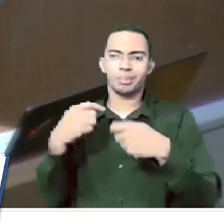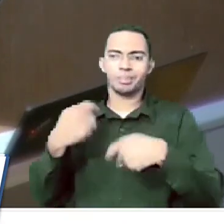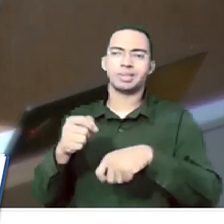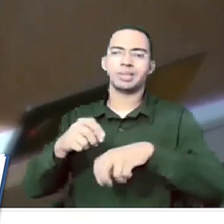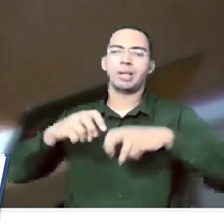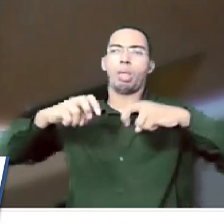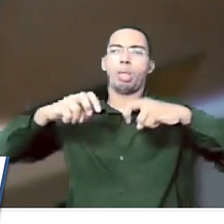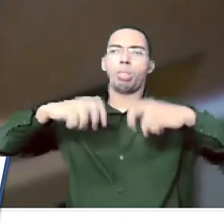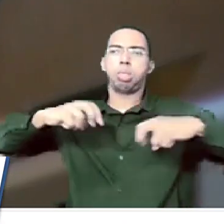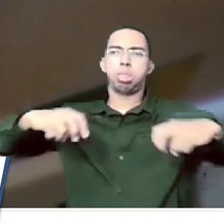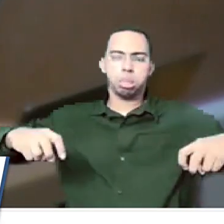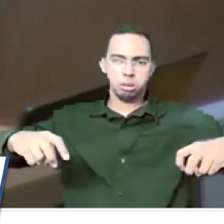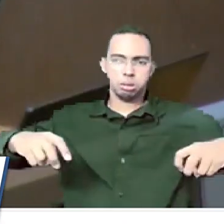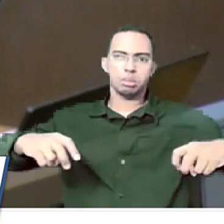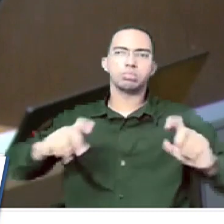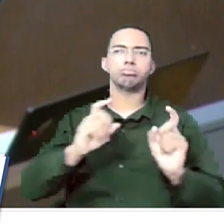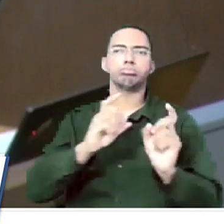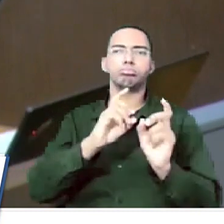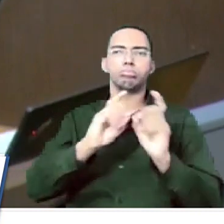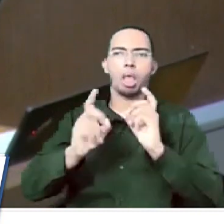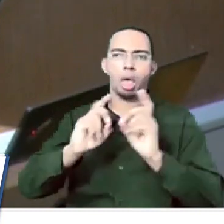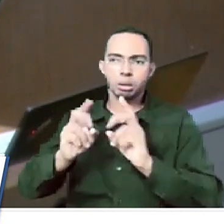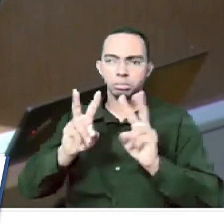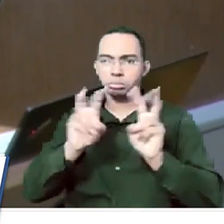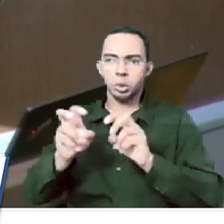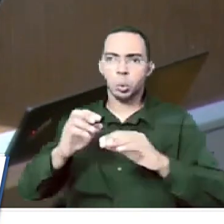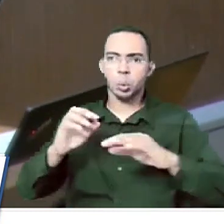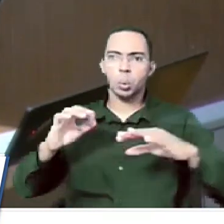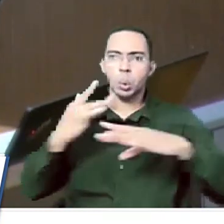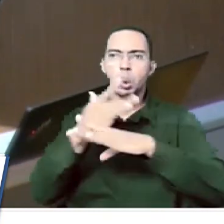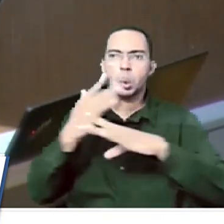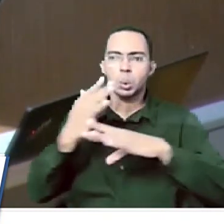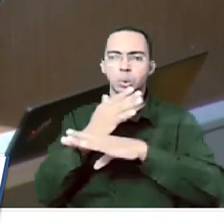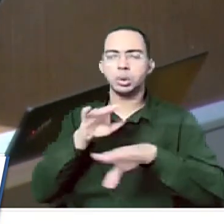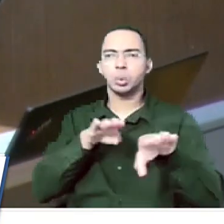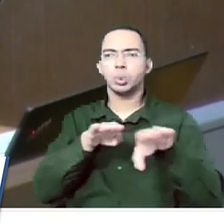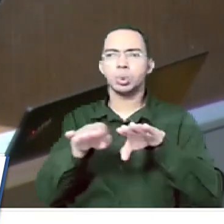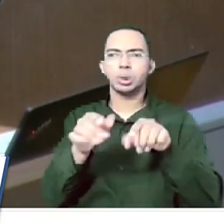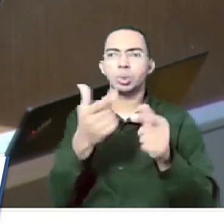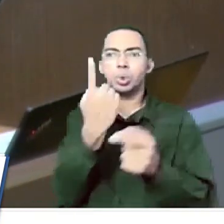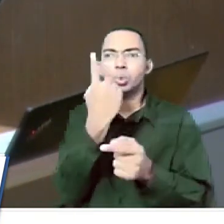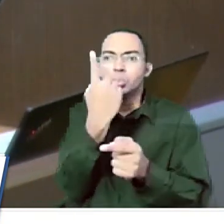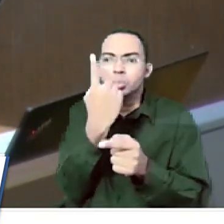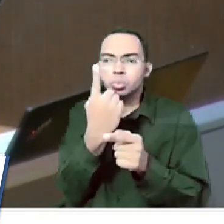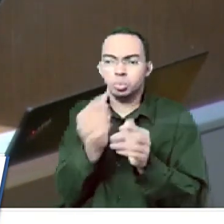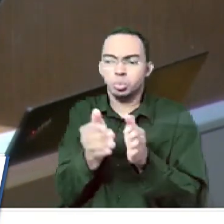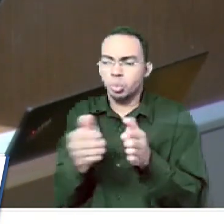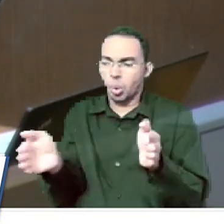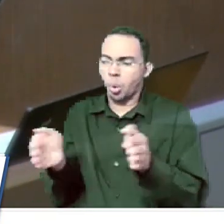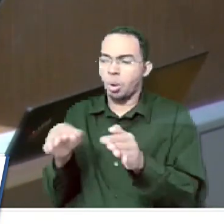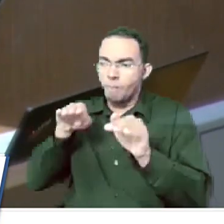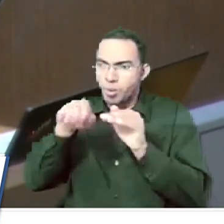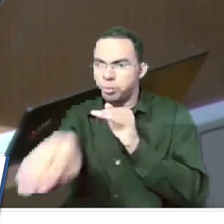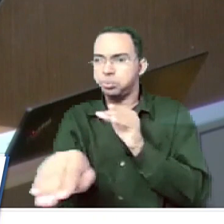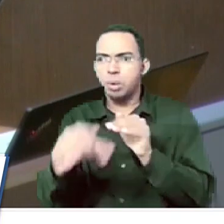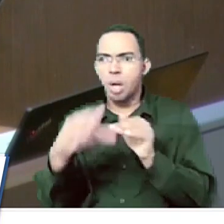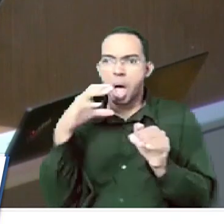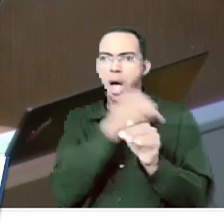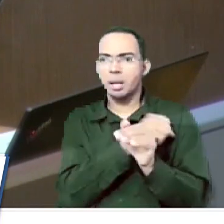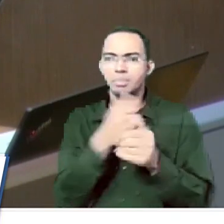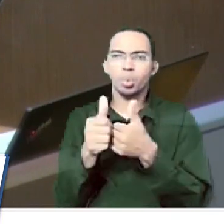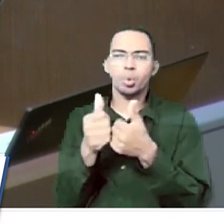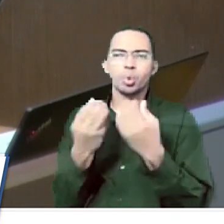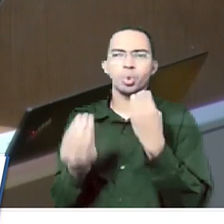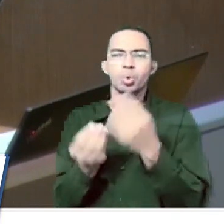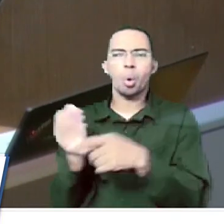e dialogar sobre uma questão de mobilidade urbana. Não tem 1 metro de corredor de ônibus. Como é que nós vamos favorecer aos